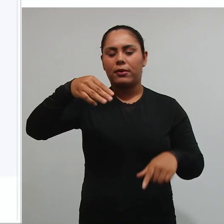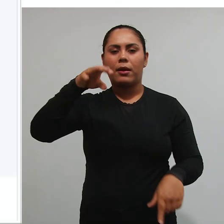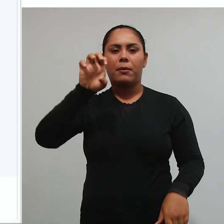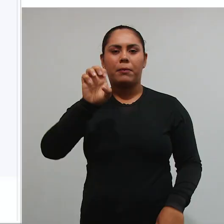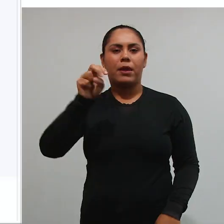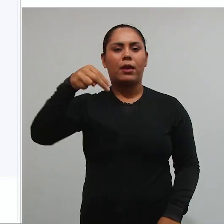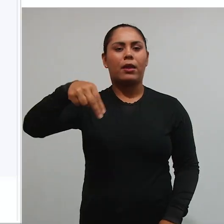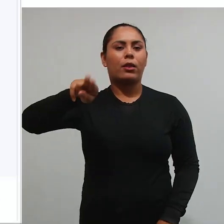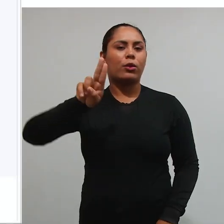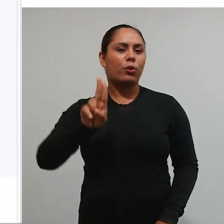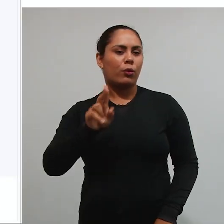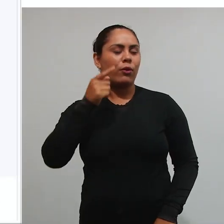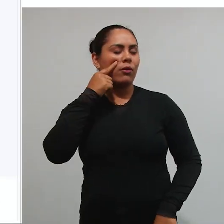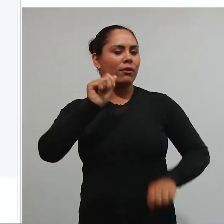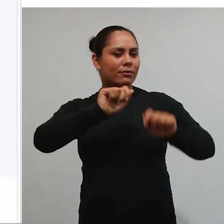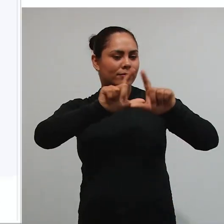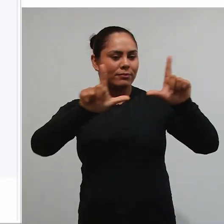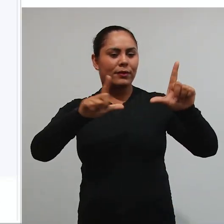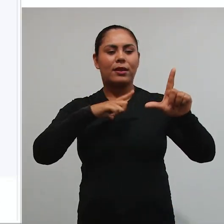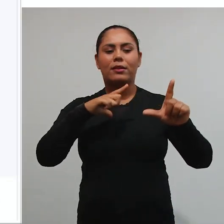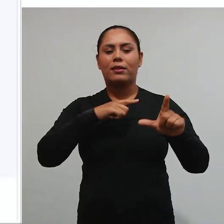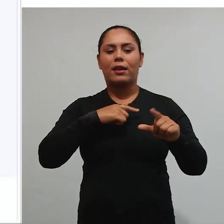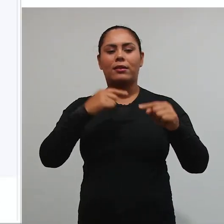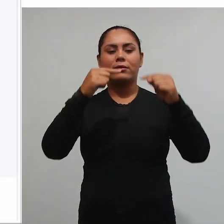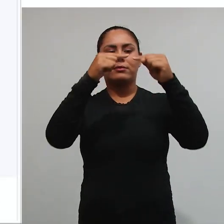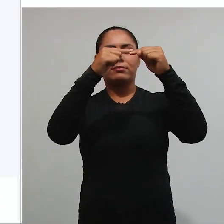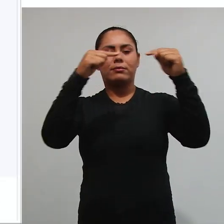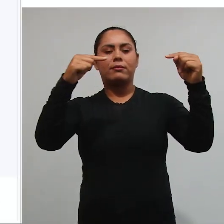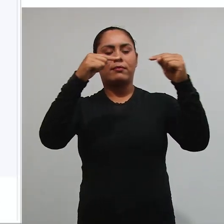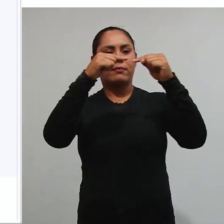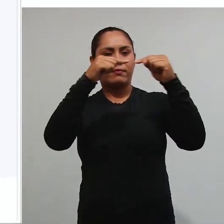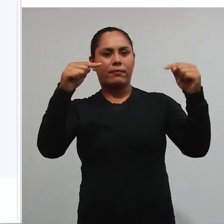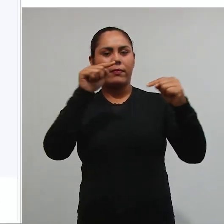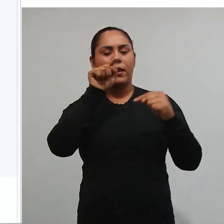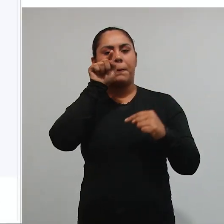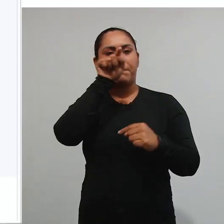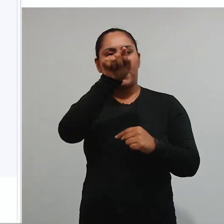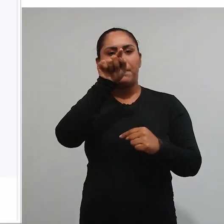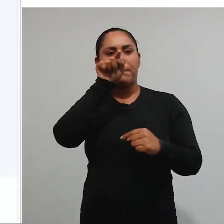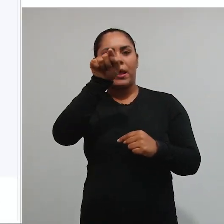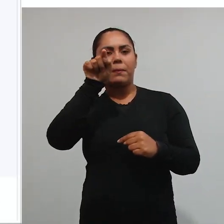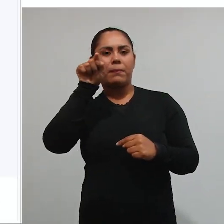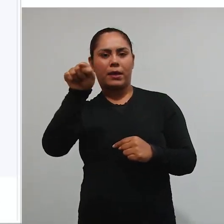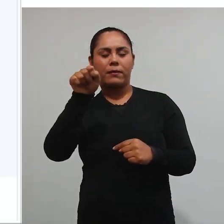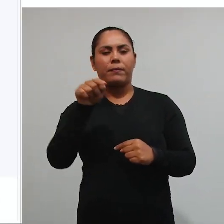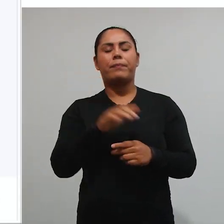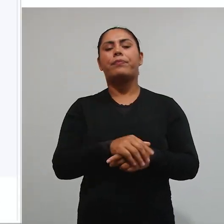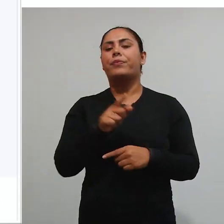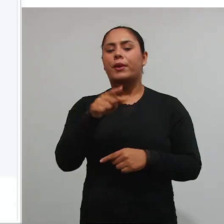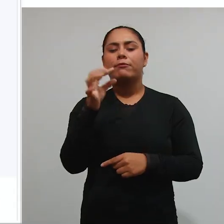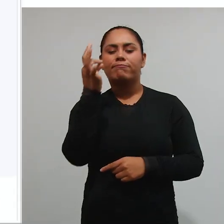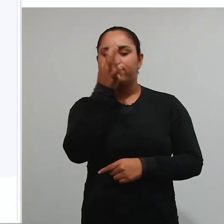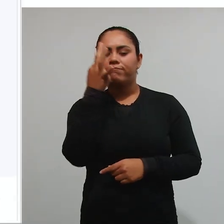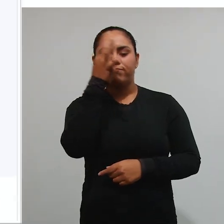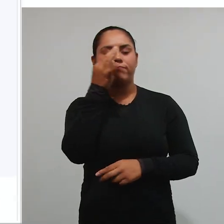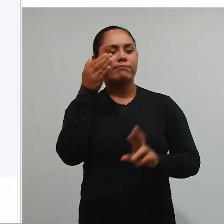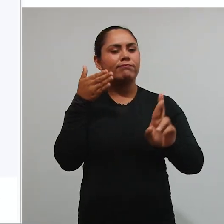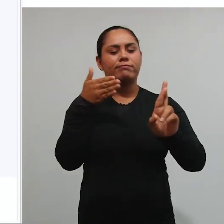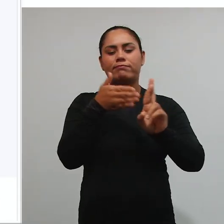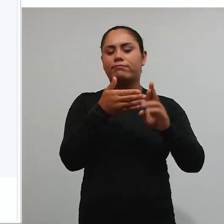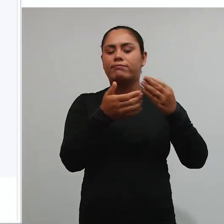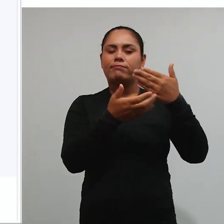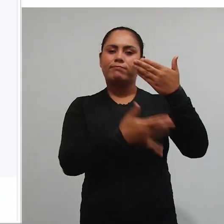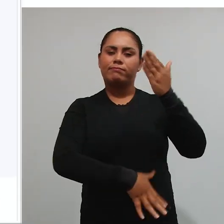a visão que vocês têm é essa. Tem esses 3 pontinhos aqui, mais opções do livro. E eu tenho aqui, olha só que lindo,